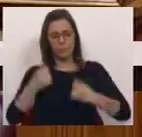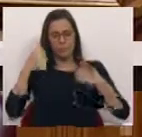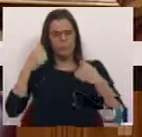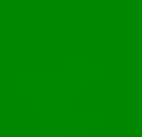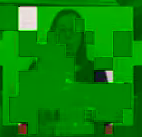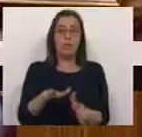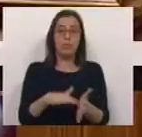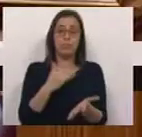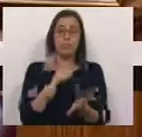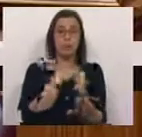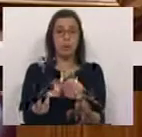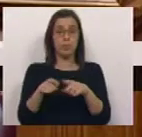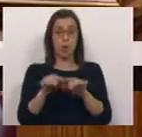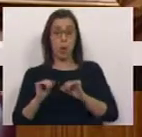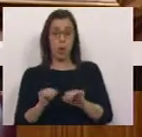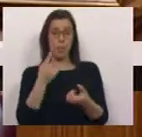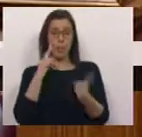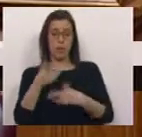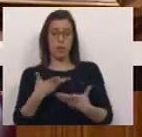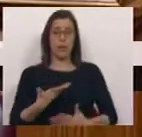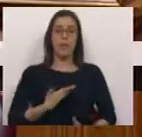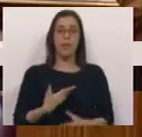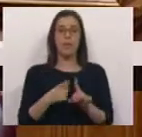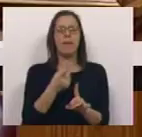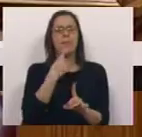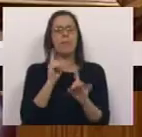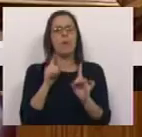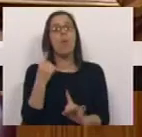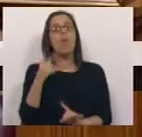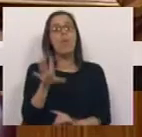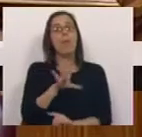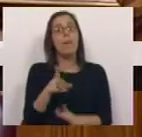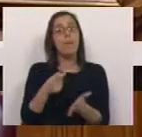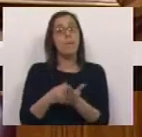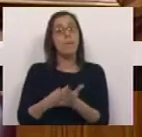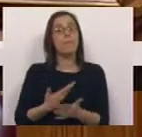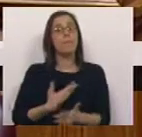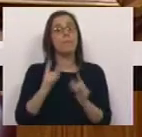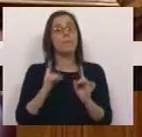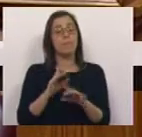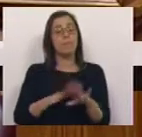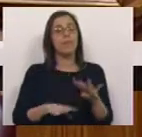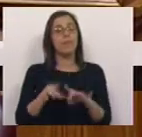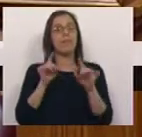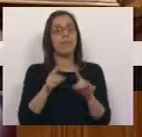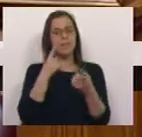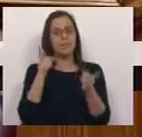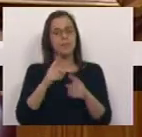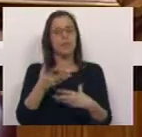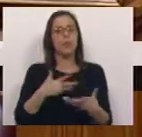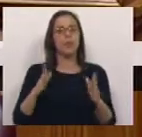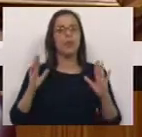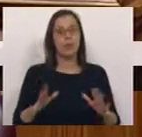os partidos que se opõem à renegociação da dívida, perceberem que a única forma de pagar a dívida é proceder à sua